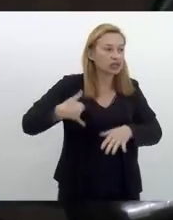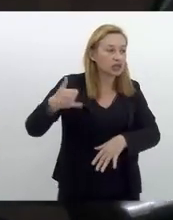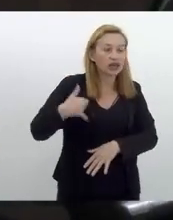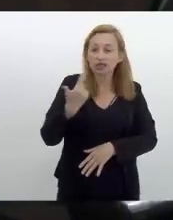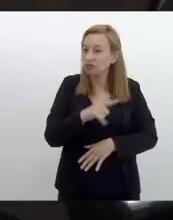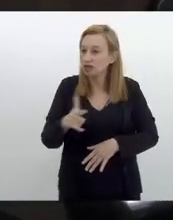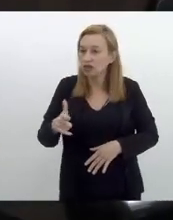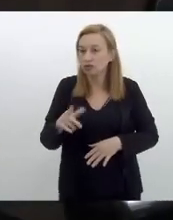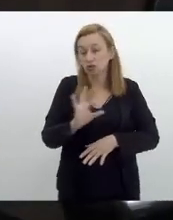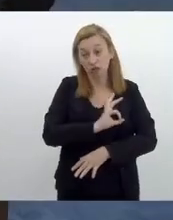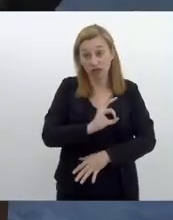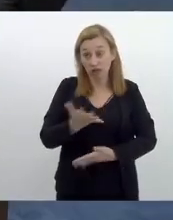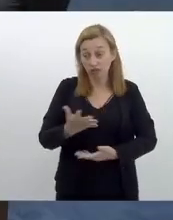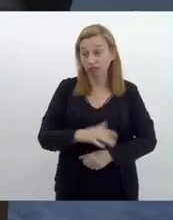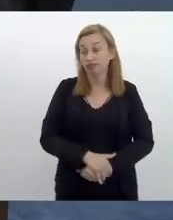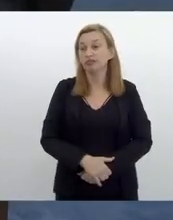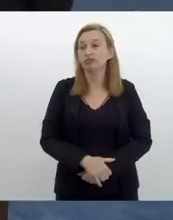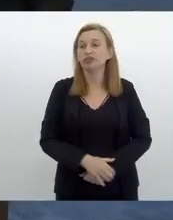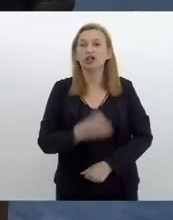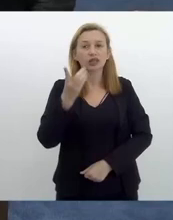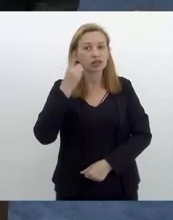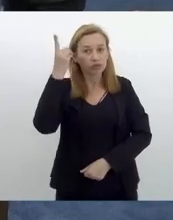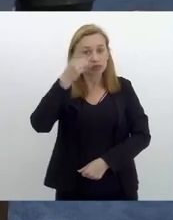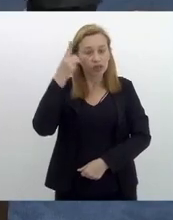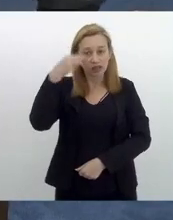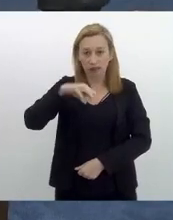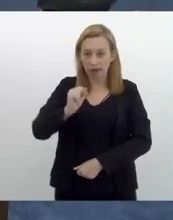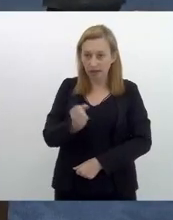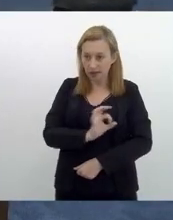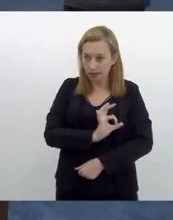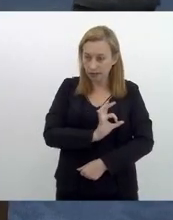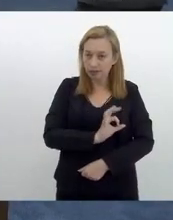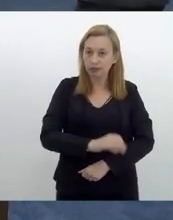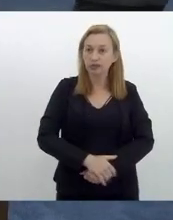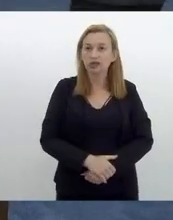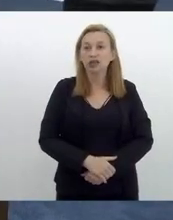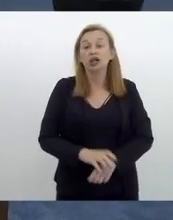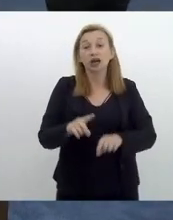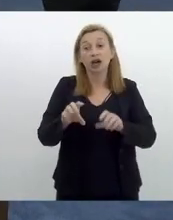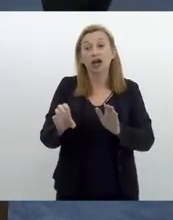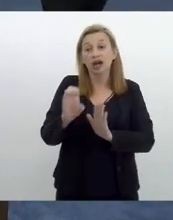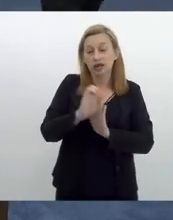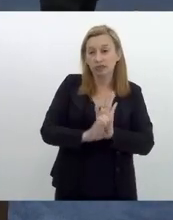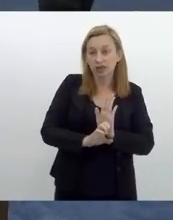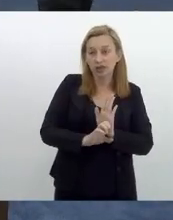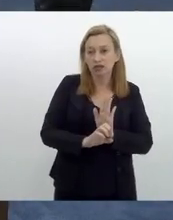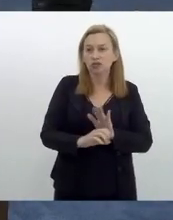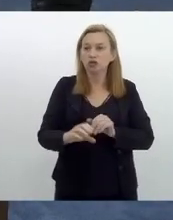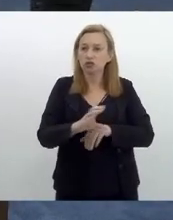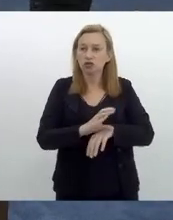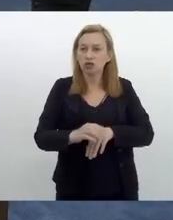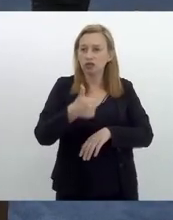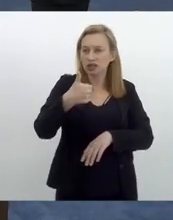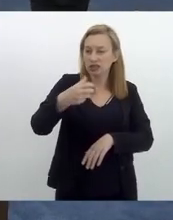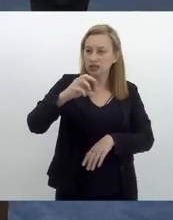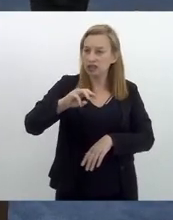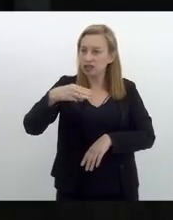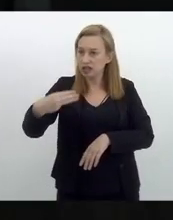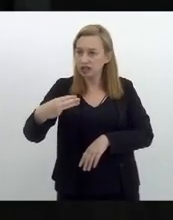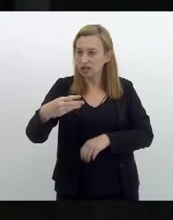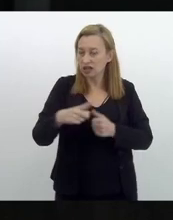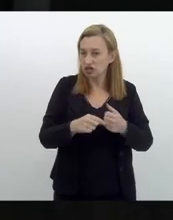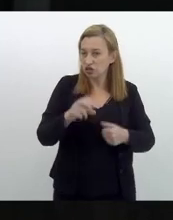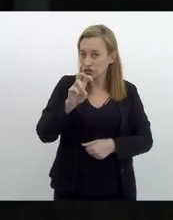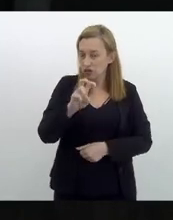policiais deputada Marta emenda constitucional 103 artigo